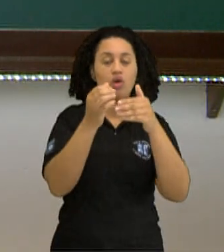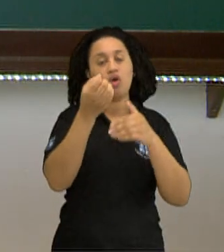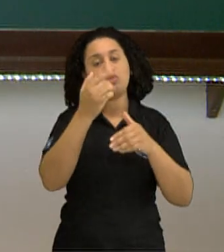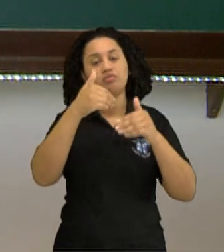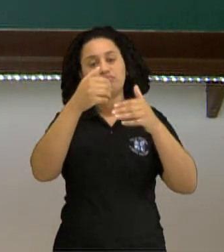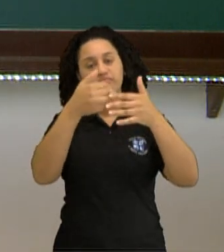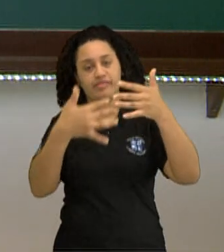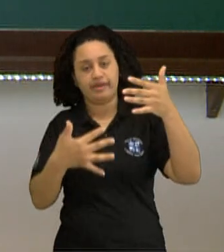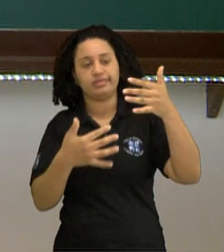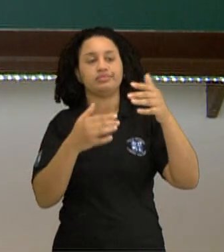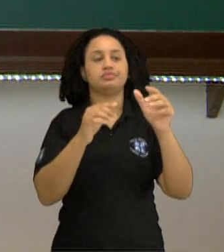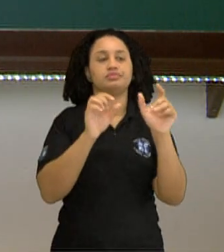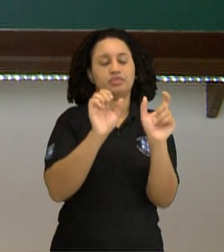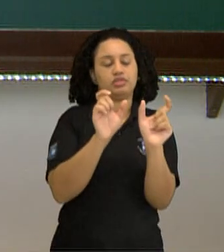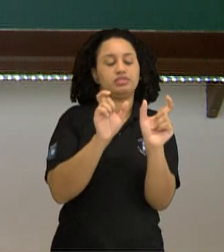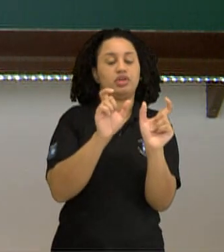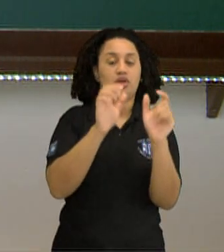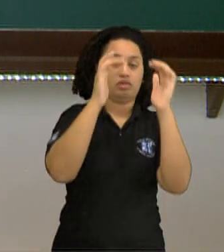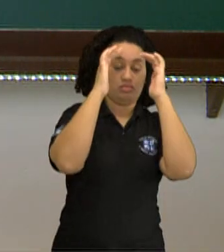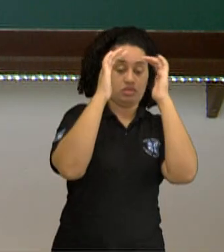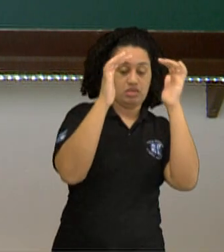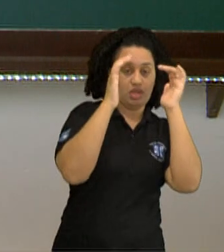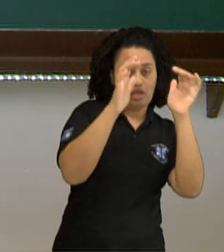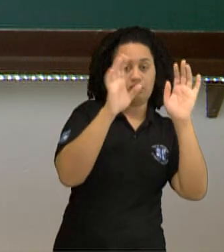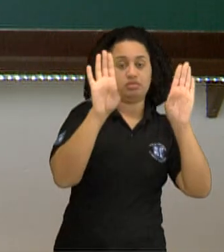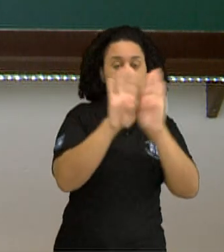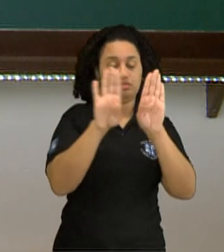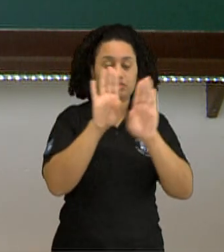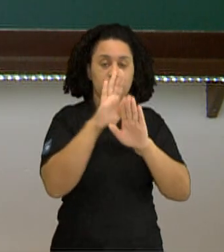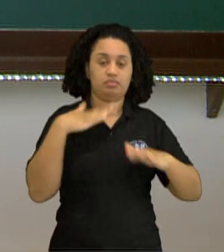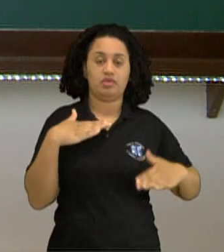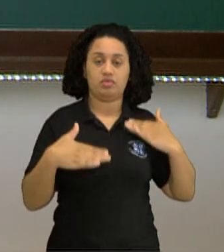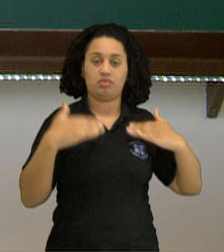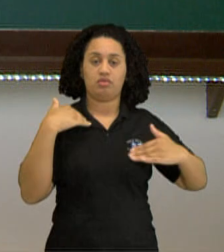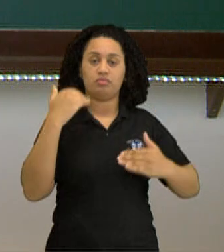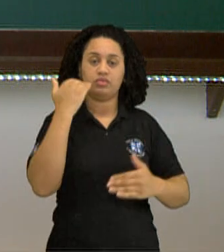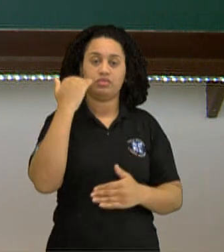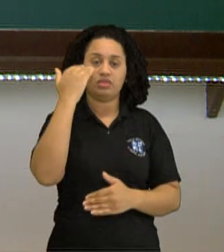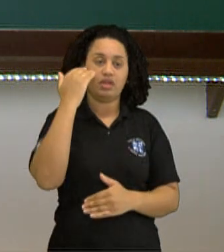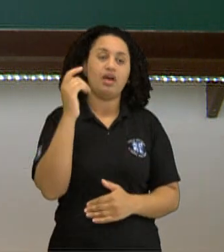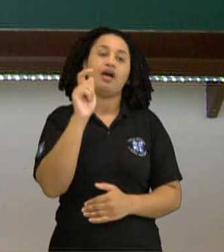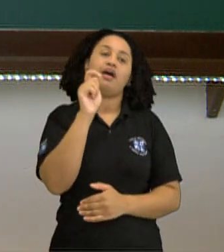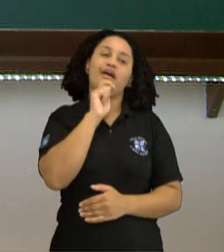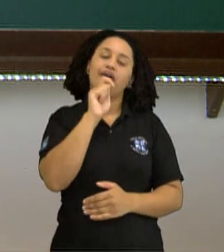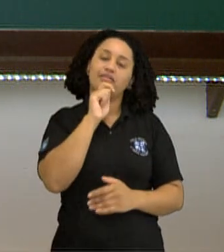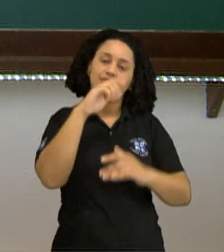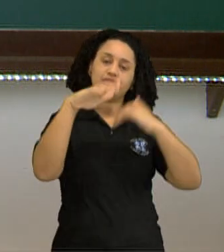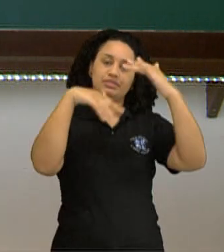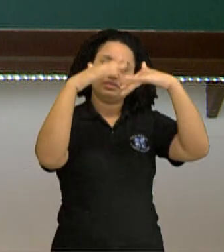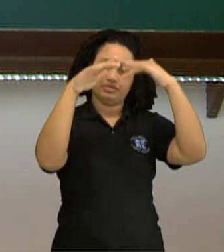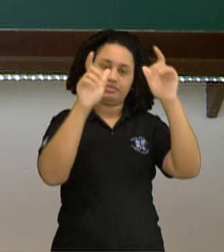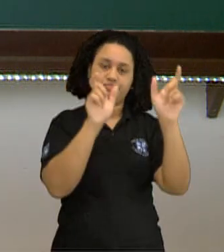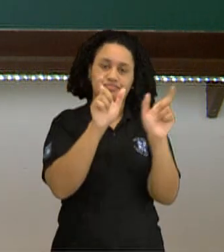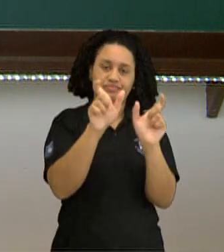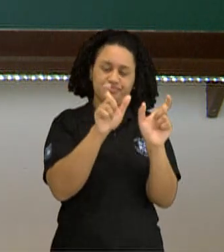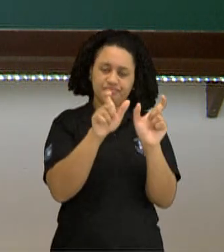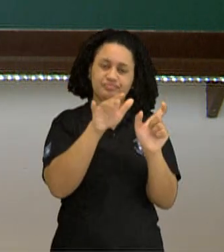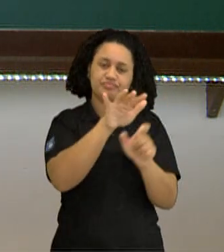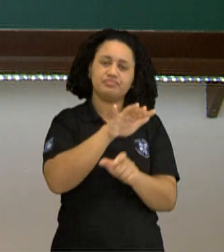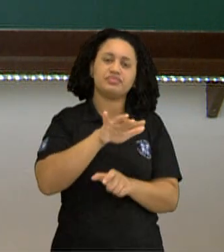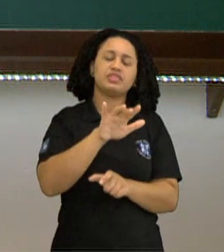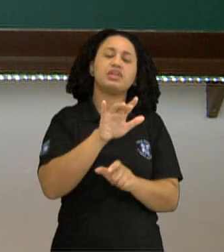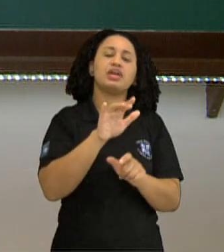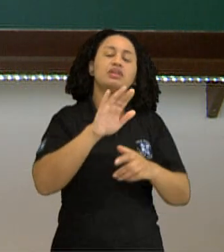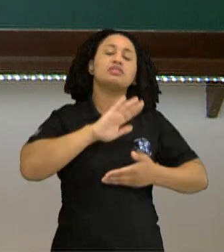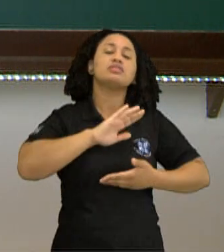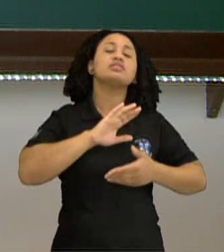podemos observar aqui. O cérebro e o corpo dos adolescentes ainda estão em desenvolvimento. Nesse caso,